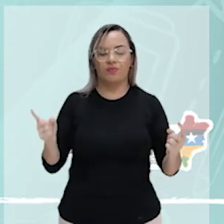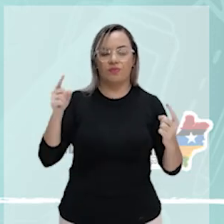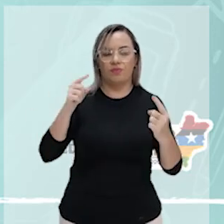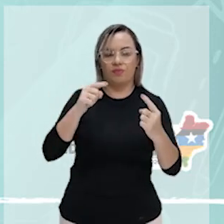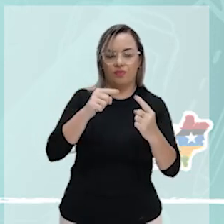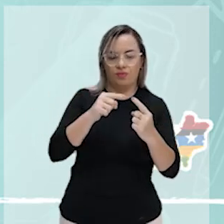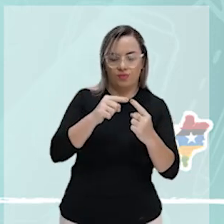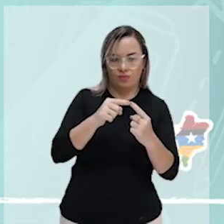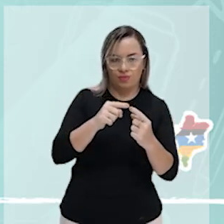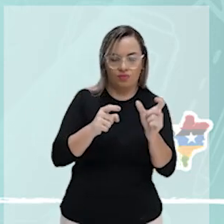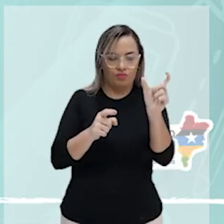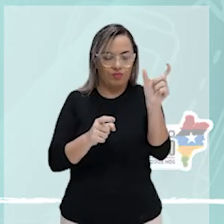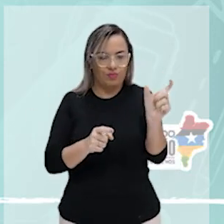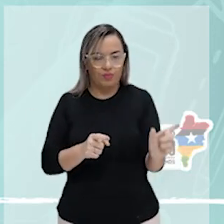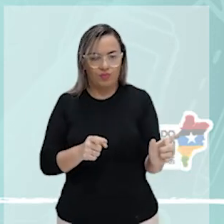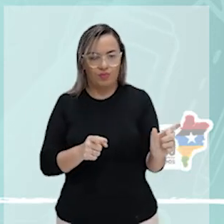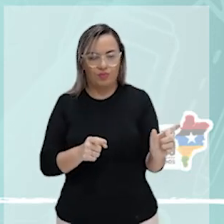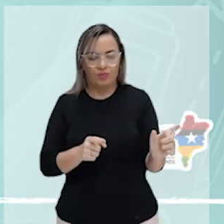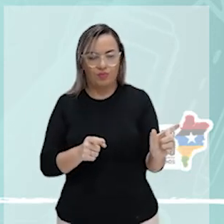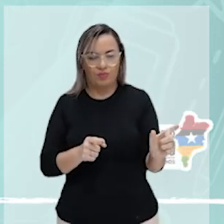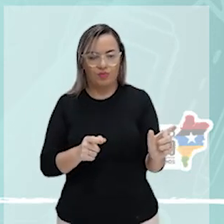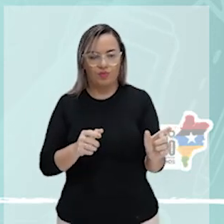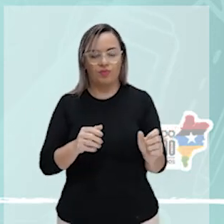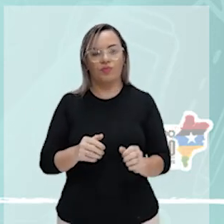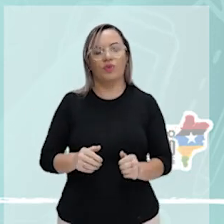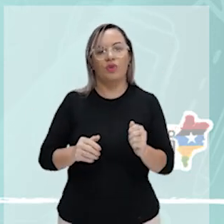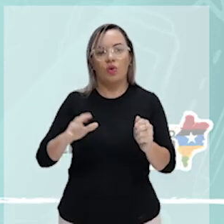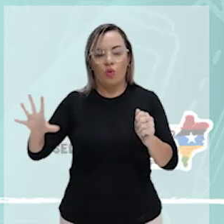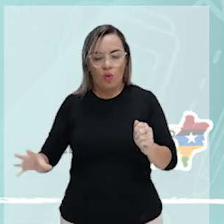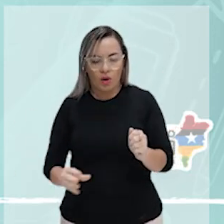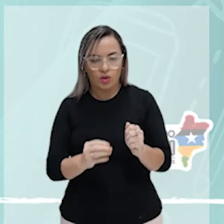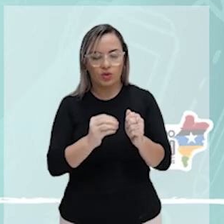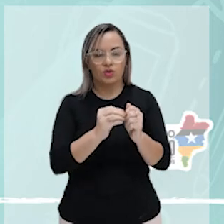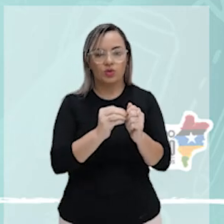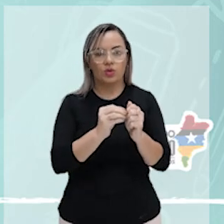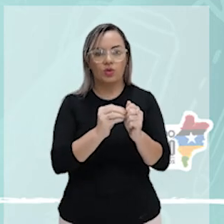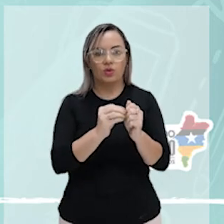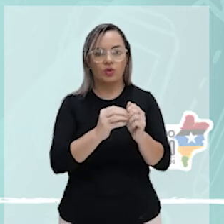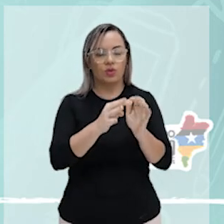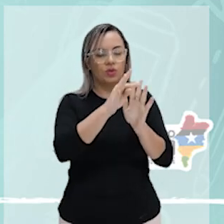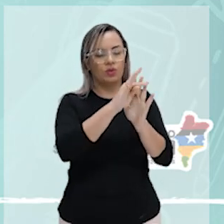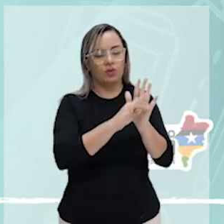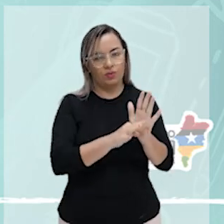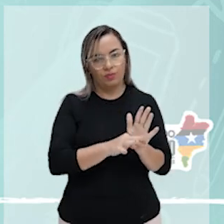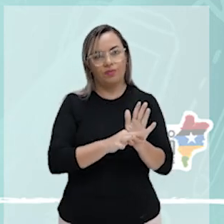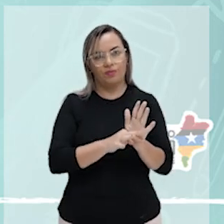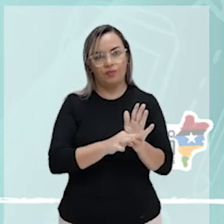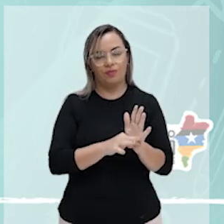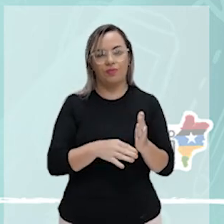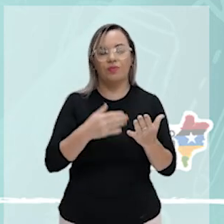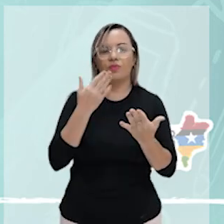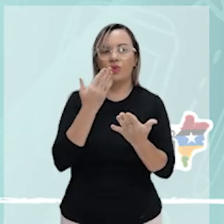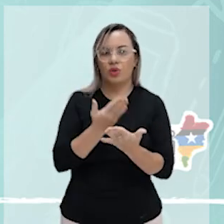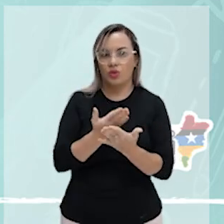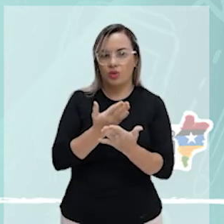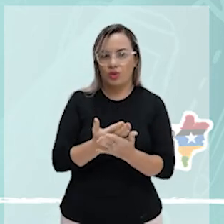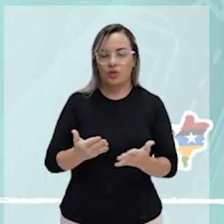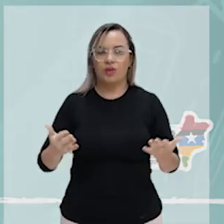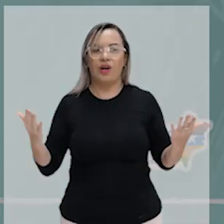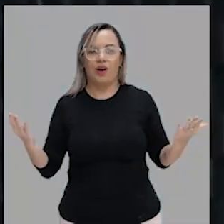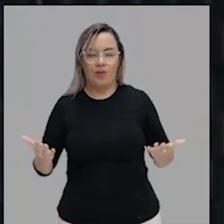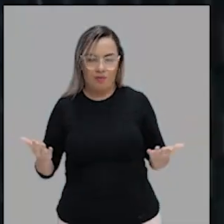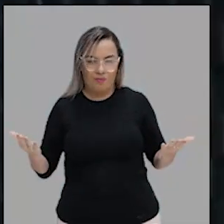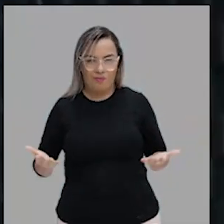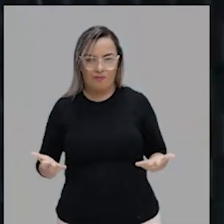um sujeito, um adjunto dentro de um texto. Então, nós vamos estudar isso hoje na